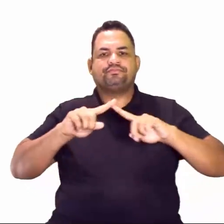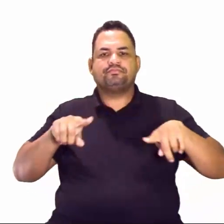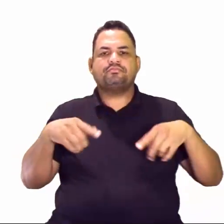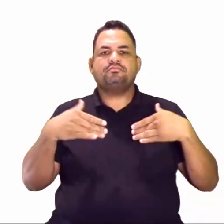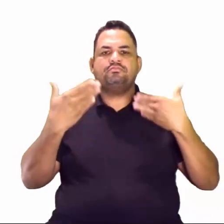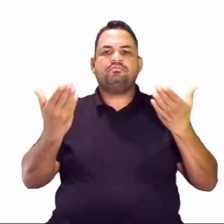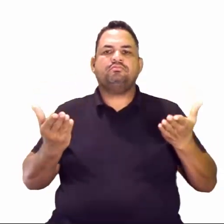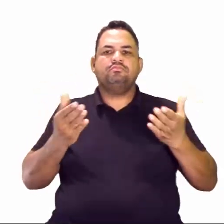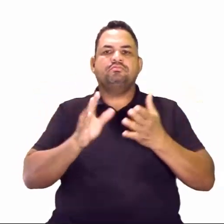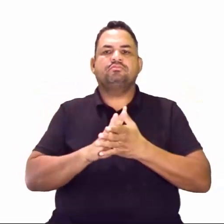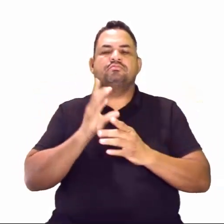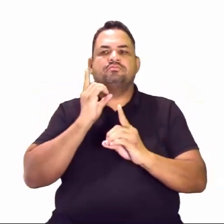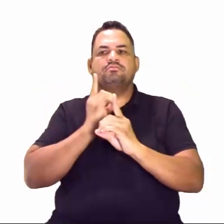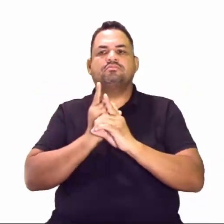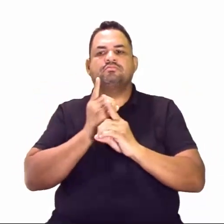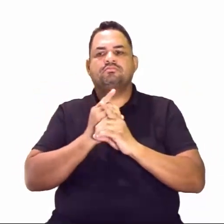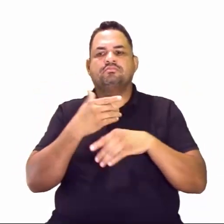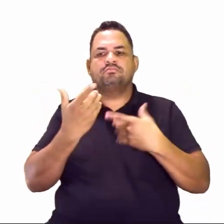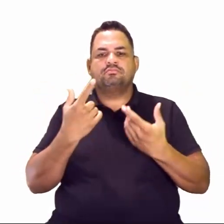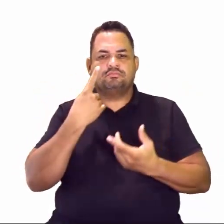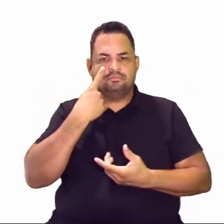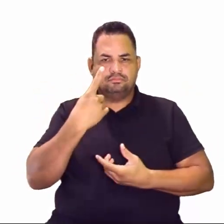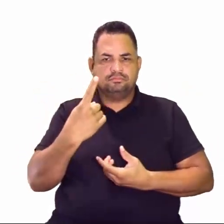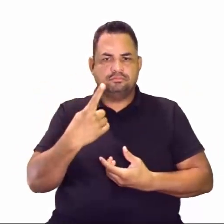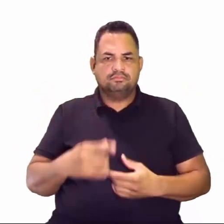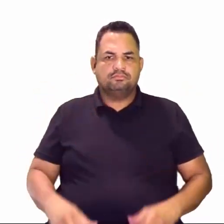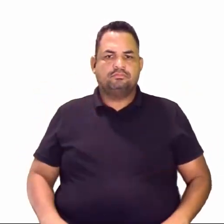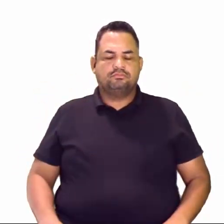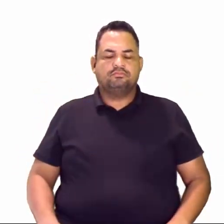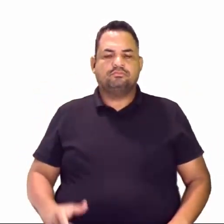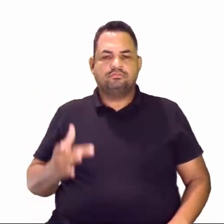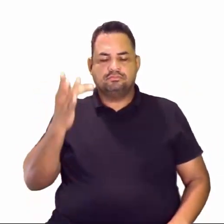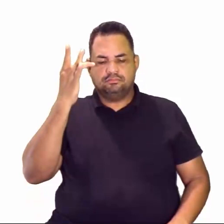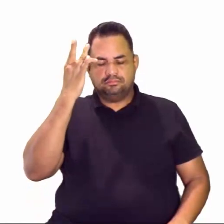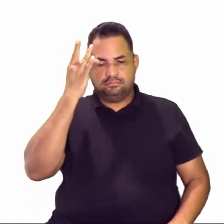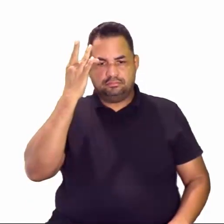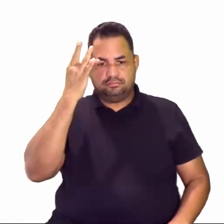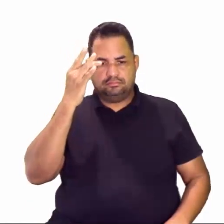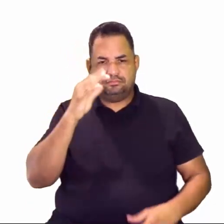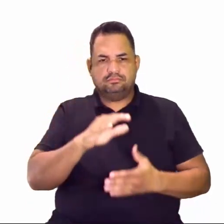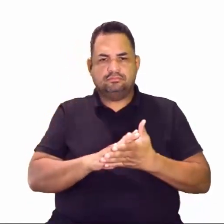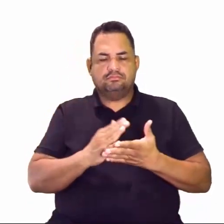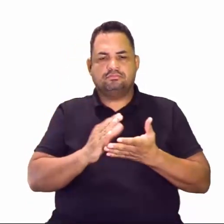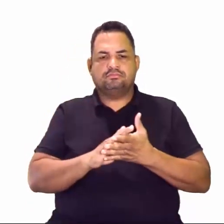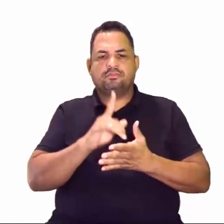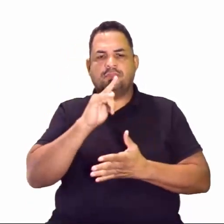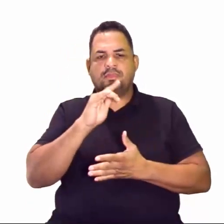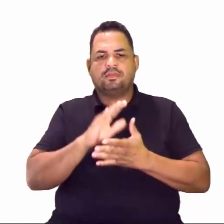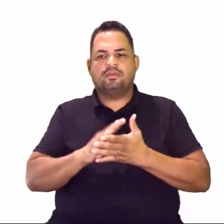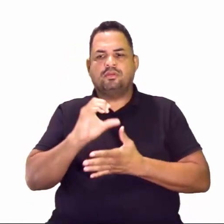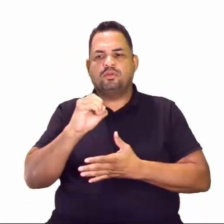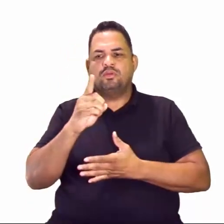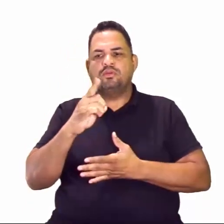entanto, quando a gente viu, por exemplo, a fórmula da água oxigenada, do peróxido de hidrogênio,